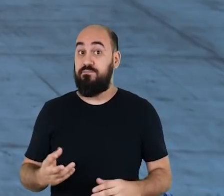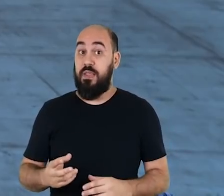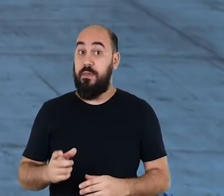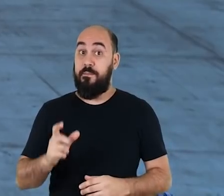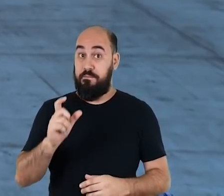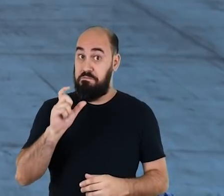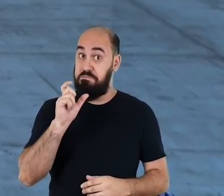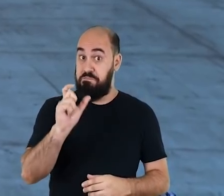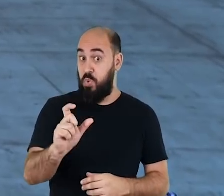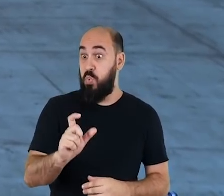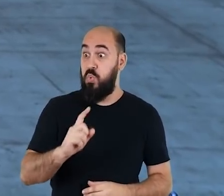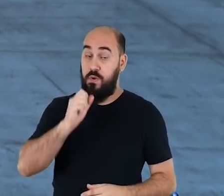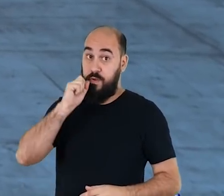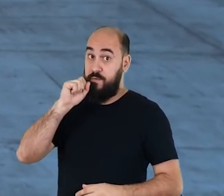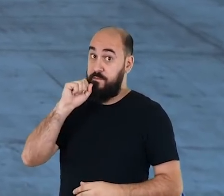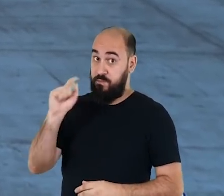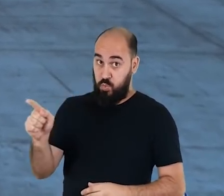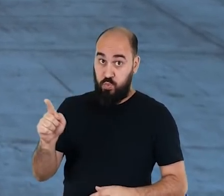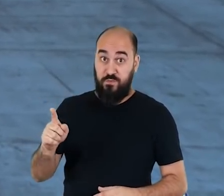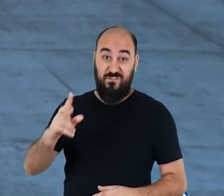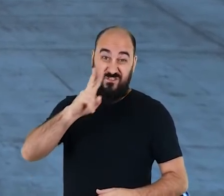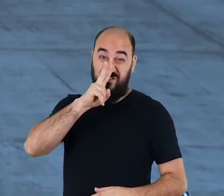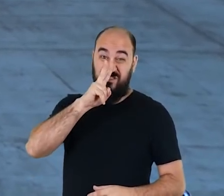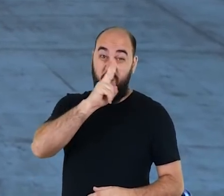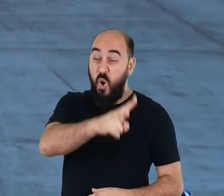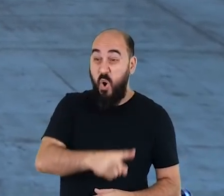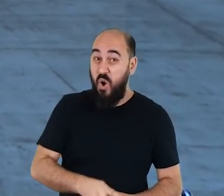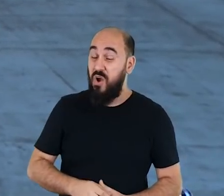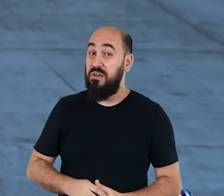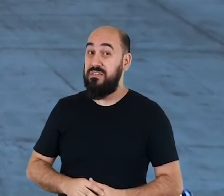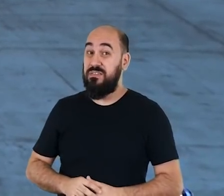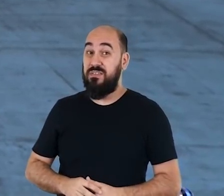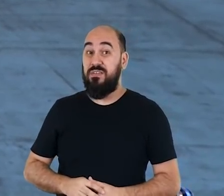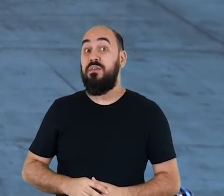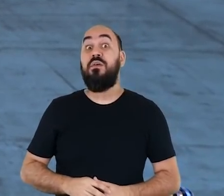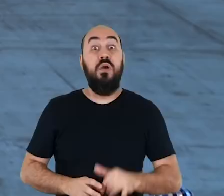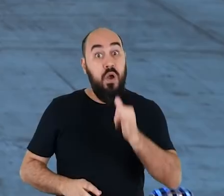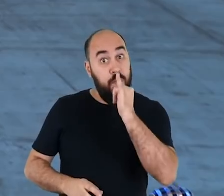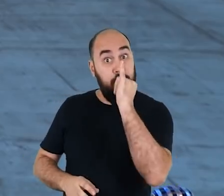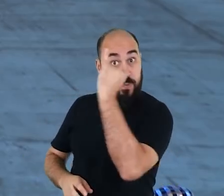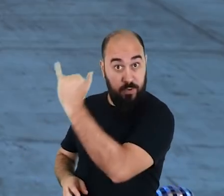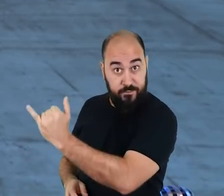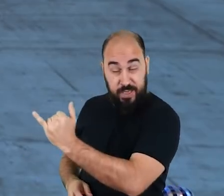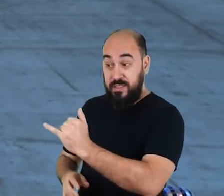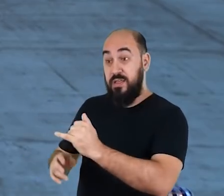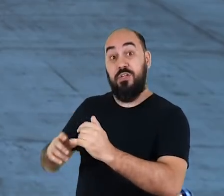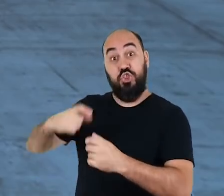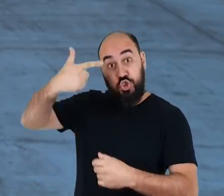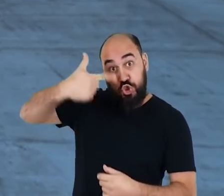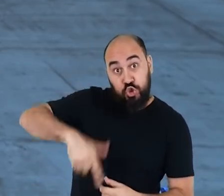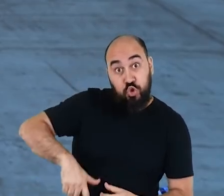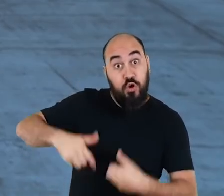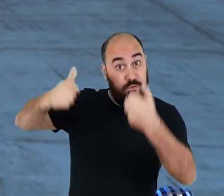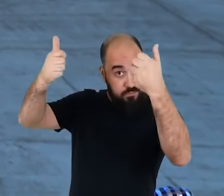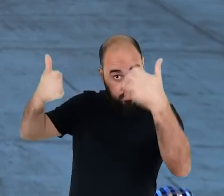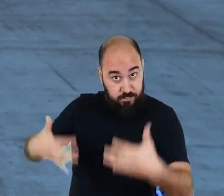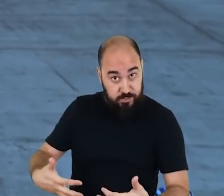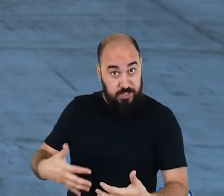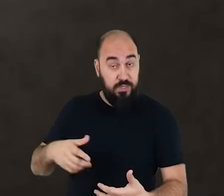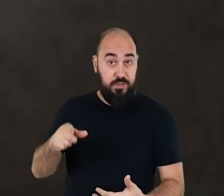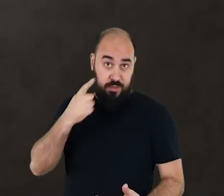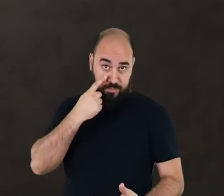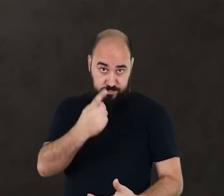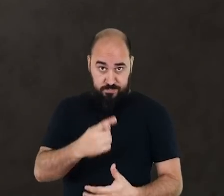Palavras duras e fortes, não é mesmo? E o profeta ainda volta a repetir o seguinte no verso 14, preste